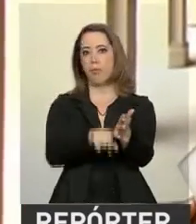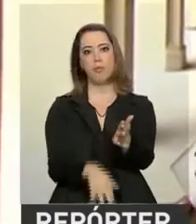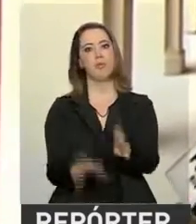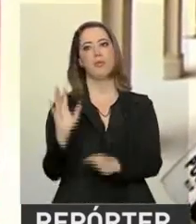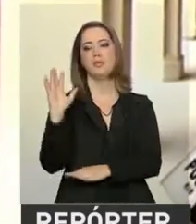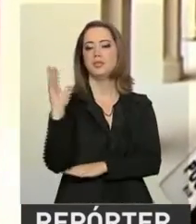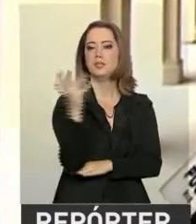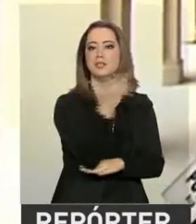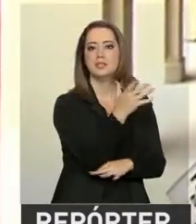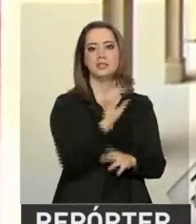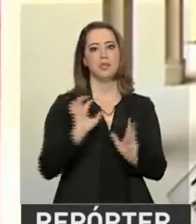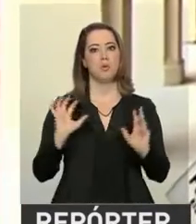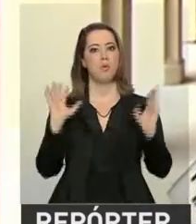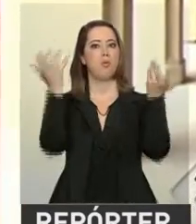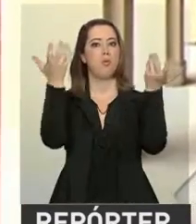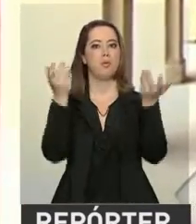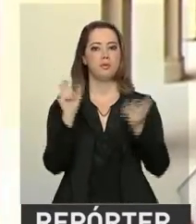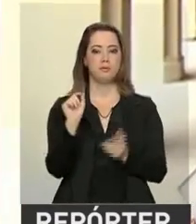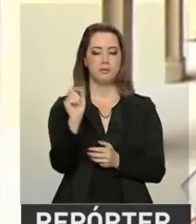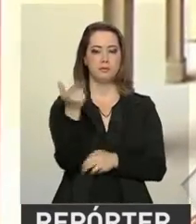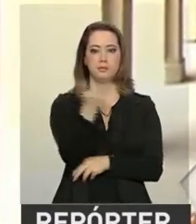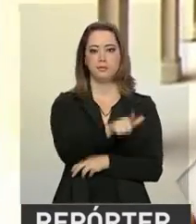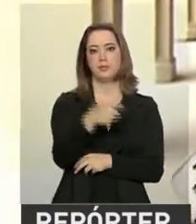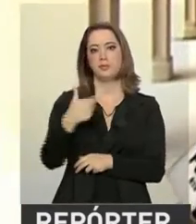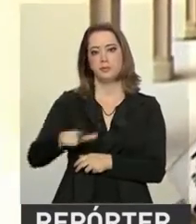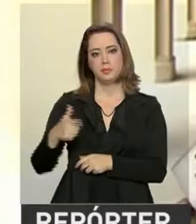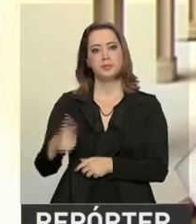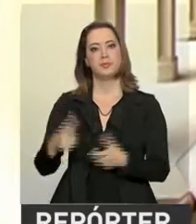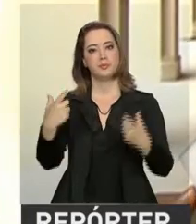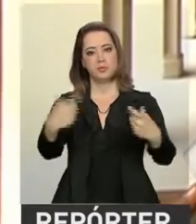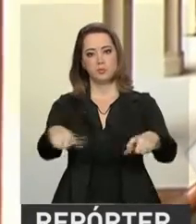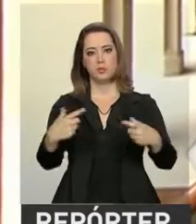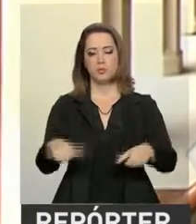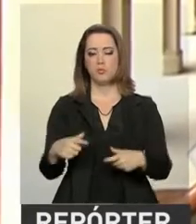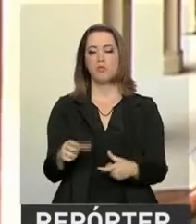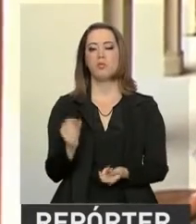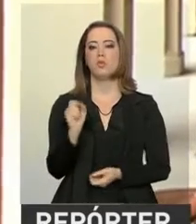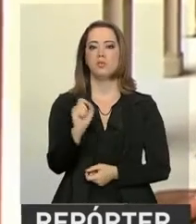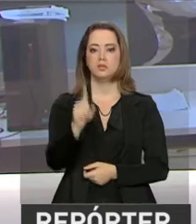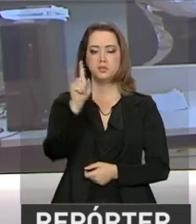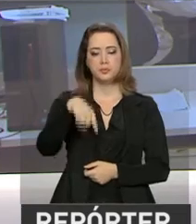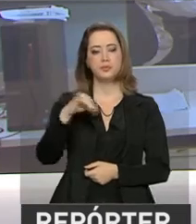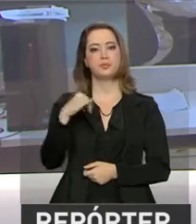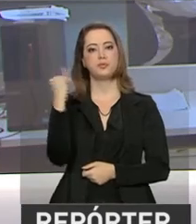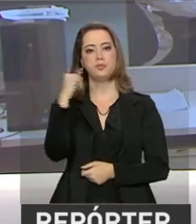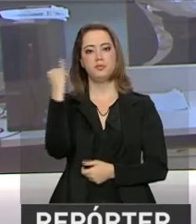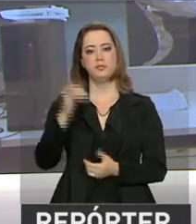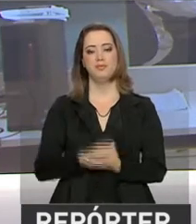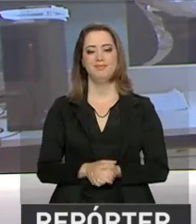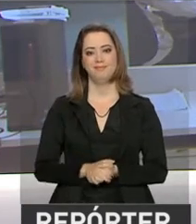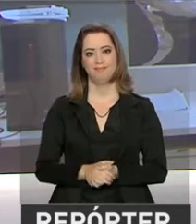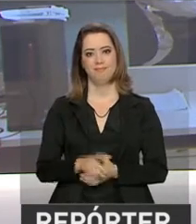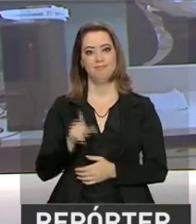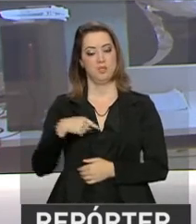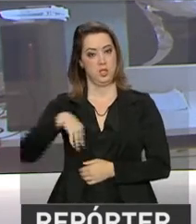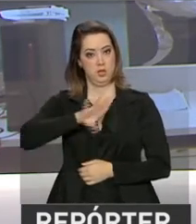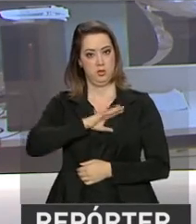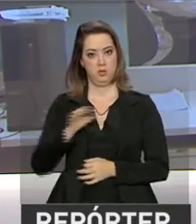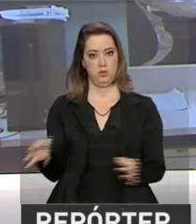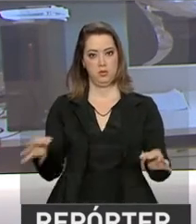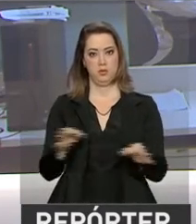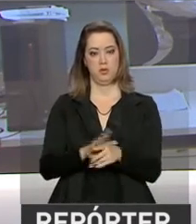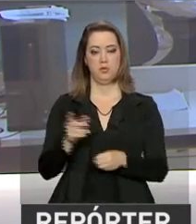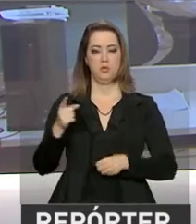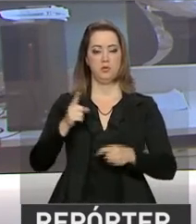ambiente, dá informações sobre outras unidades de conservação, é muito importante. Nós ficamos por aqui, voltamos a